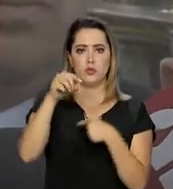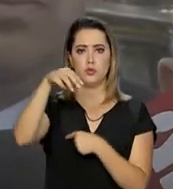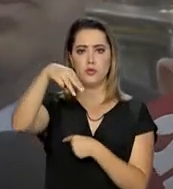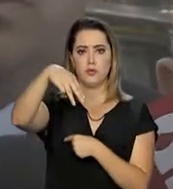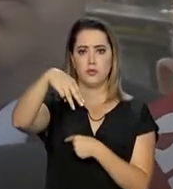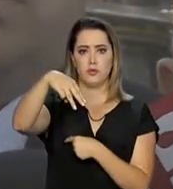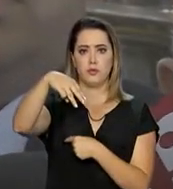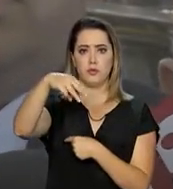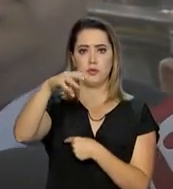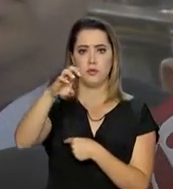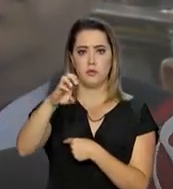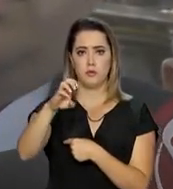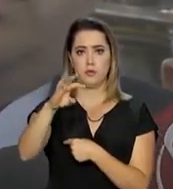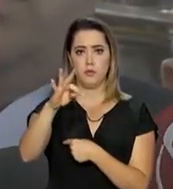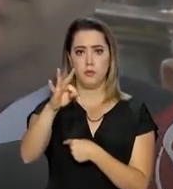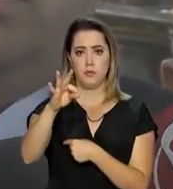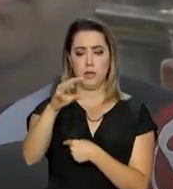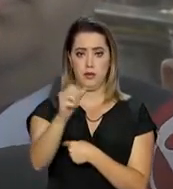159